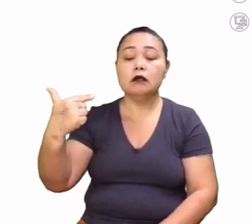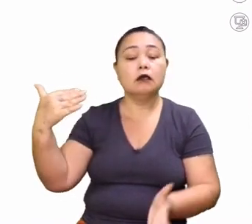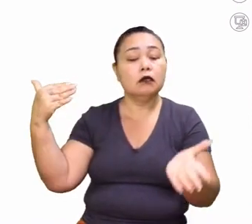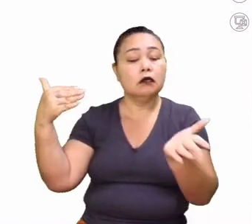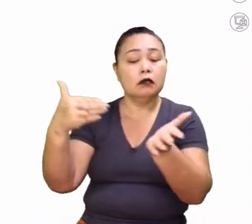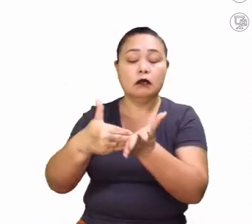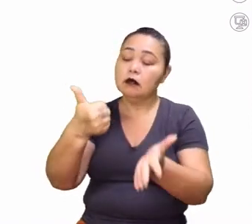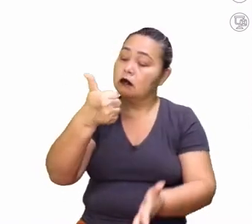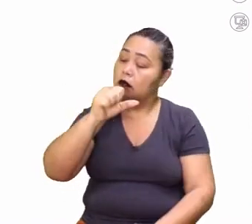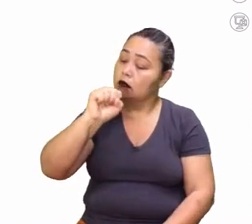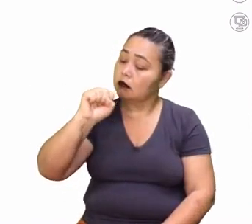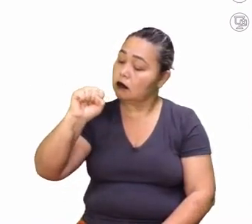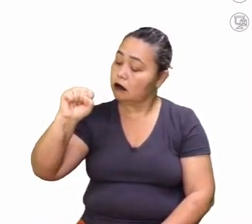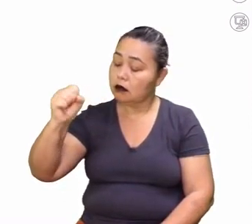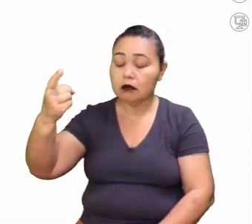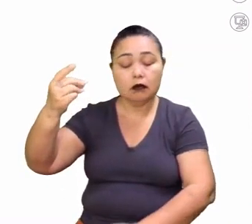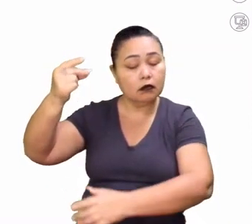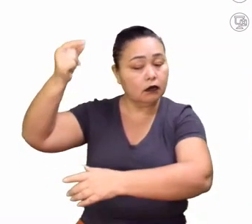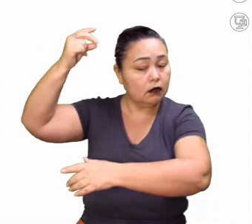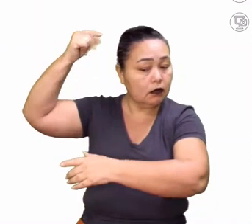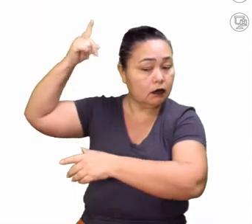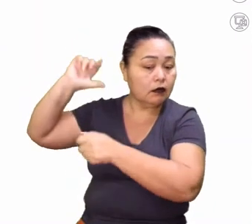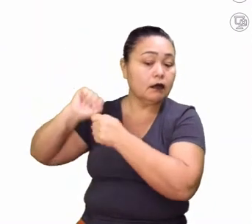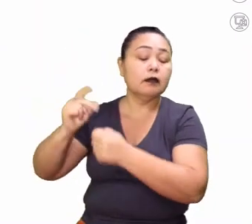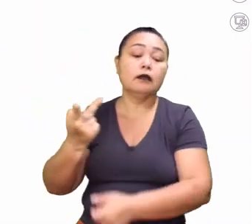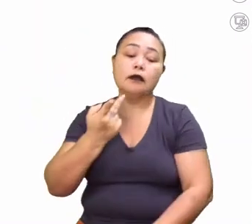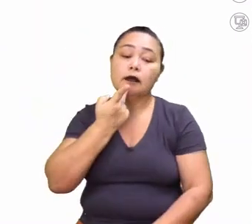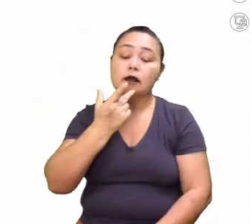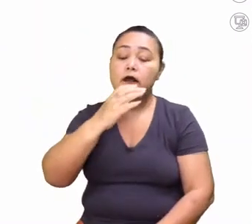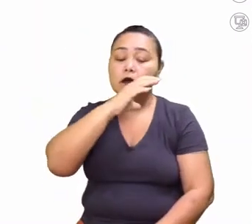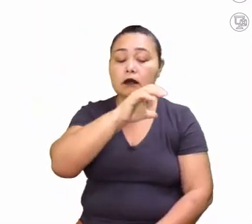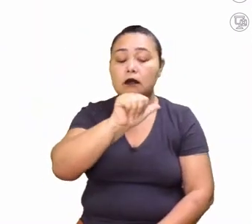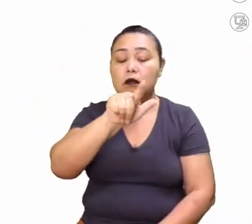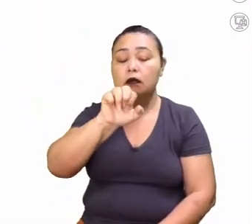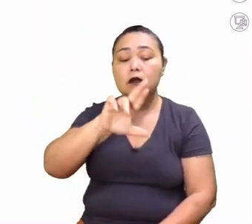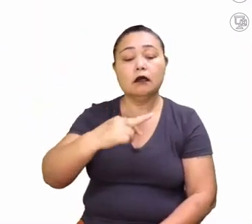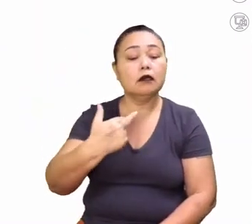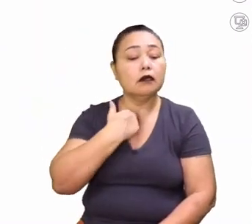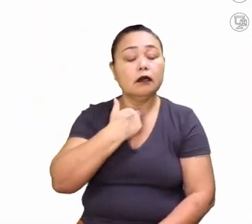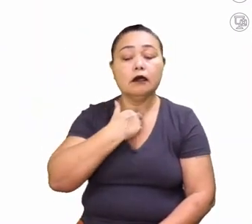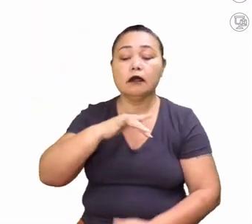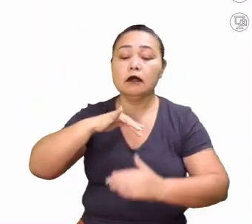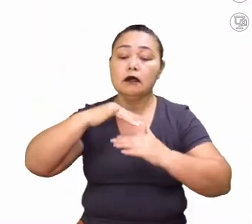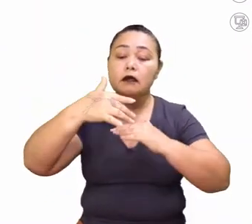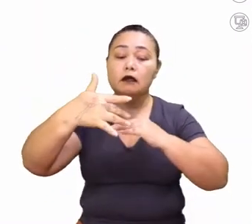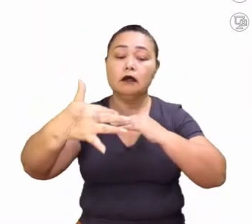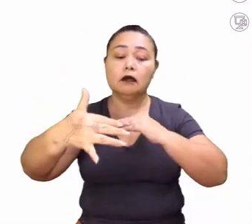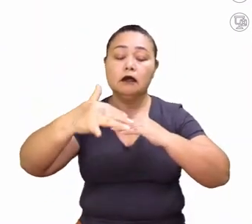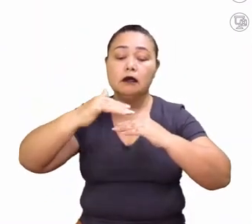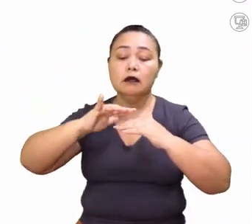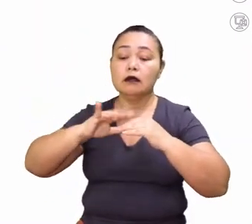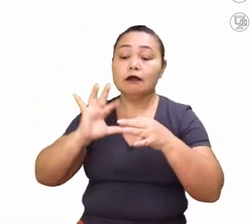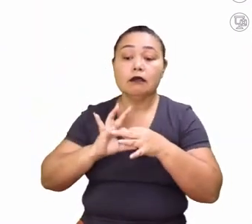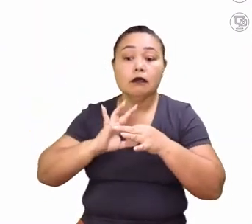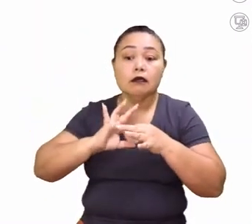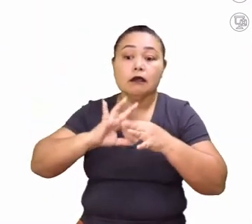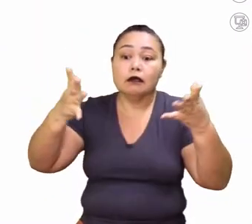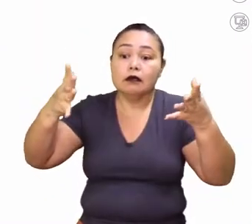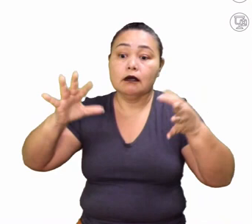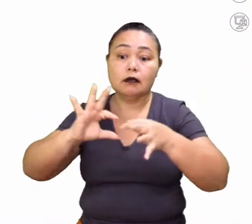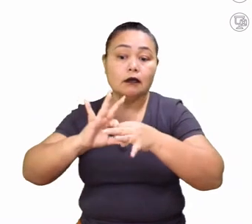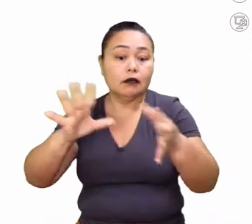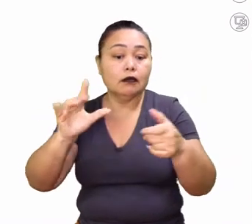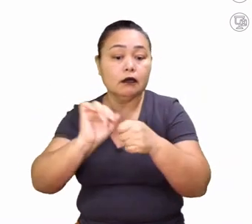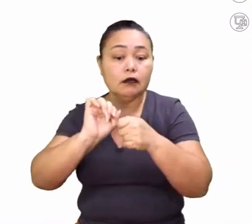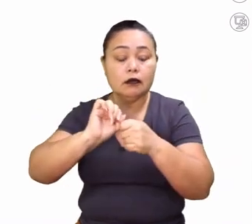muito tempo né fez esse trabalho e diz o seguinte o calor não pode fluir de forma espontânea